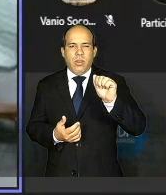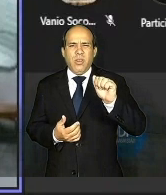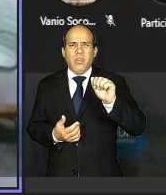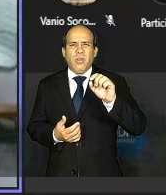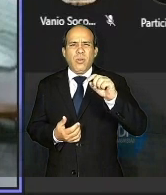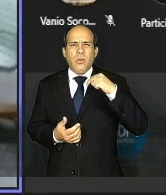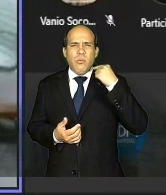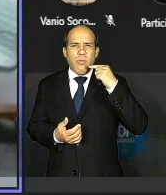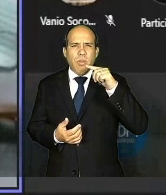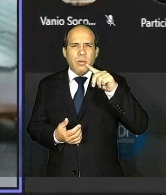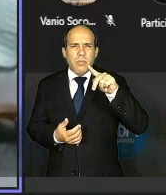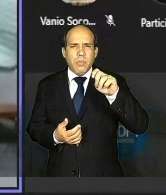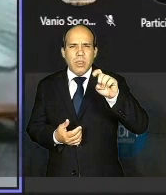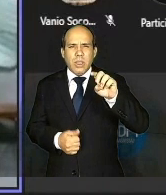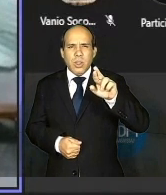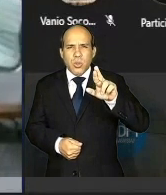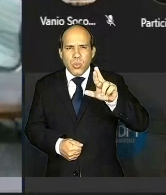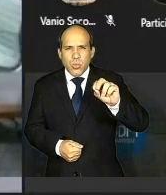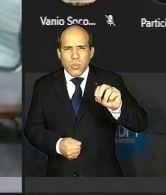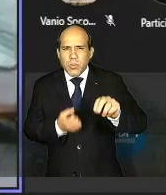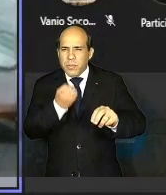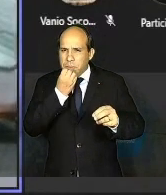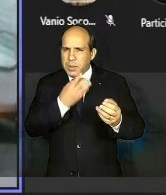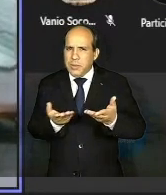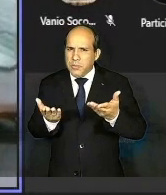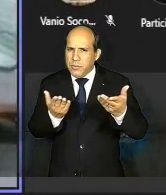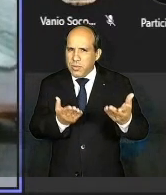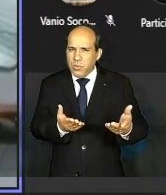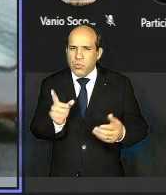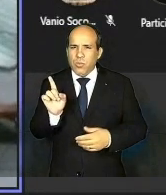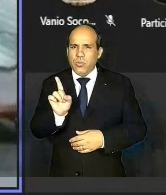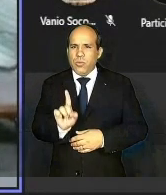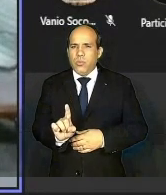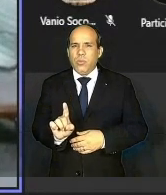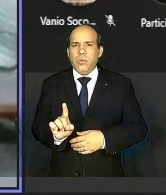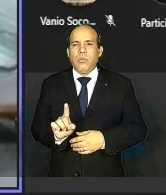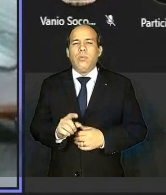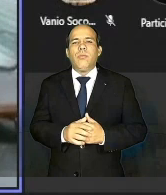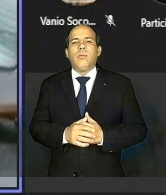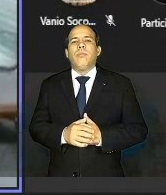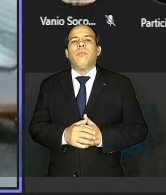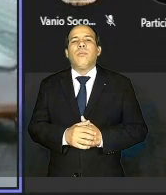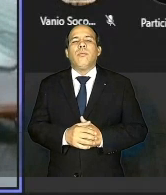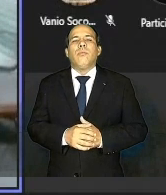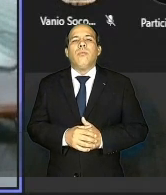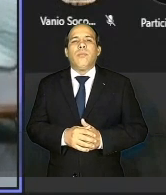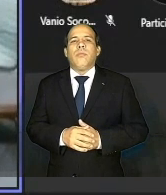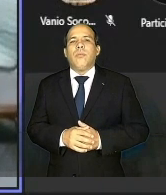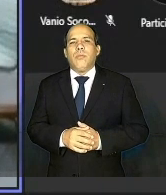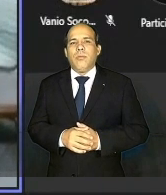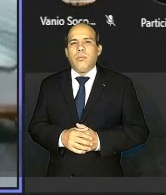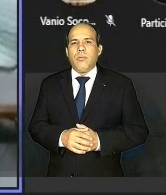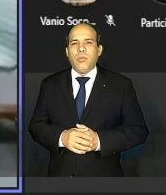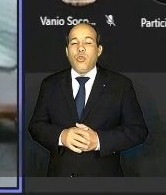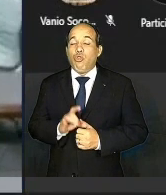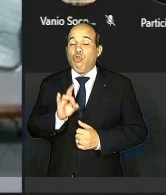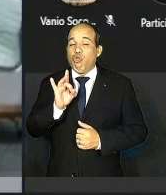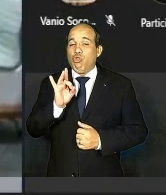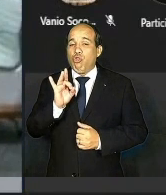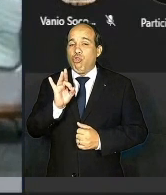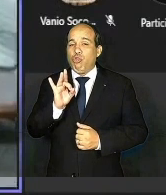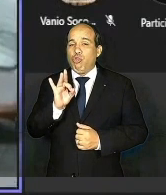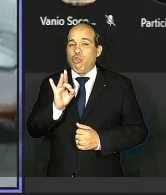S.A., está inscrito o doutor Pedro Paulo Vicente da Silva, a quem dou as boas-vindas, está aqui pelo Teams.